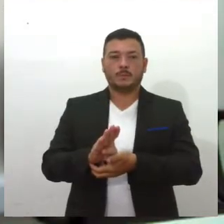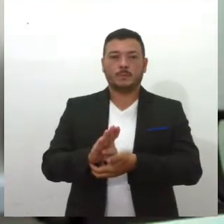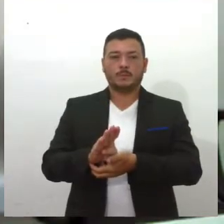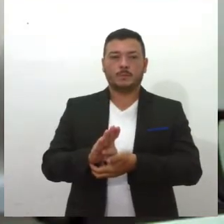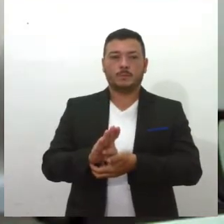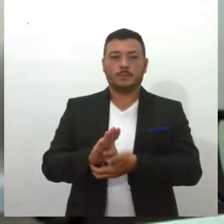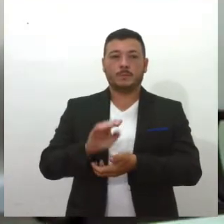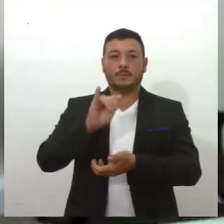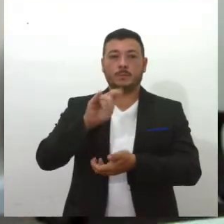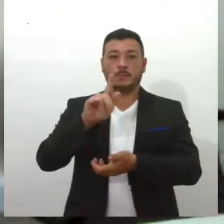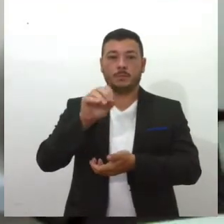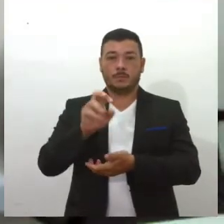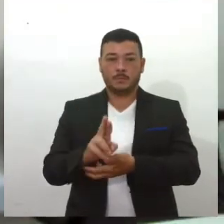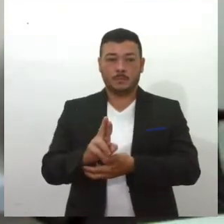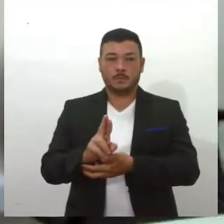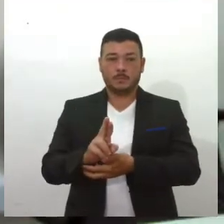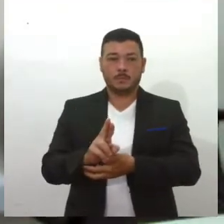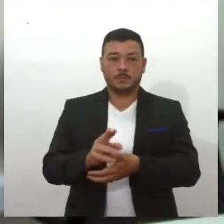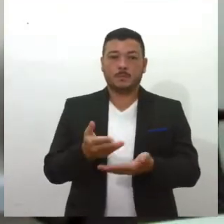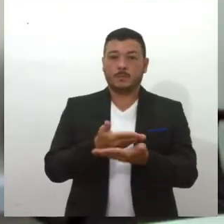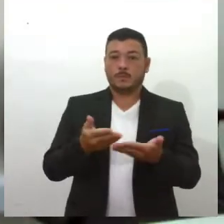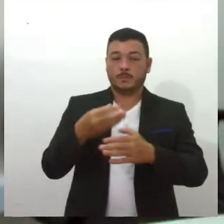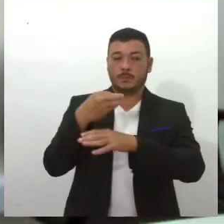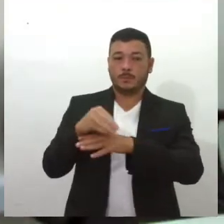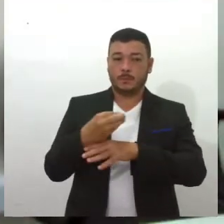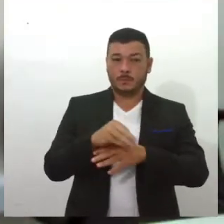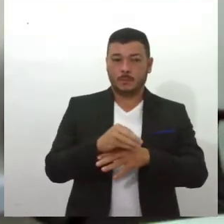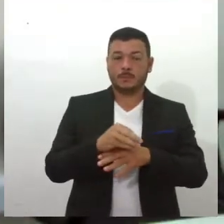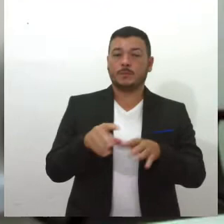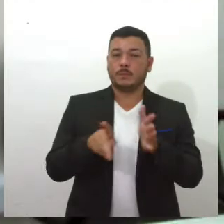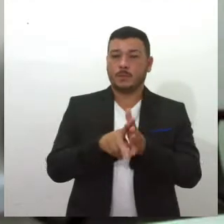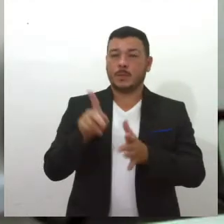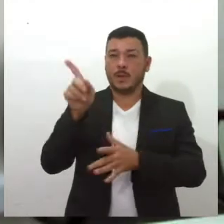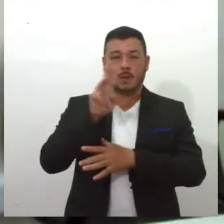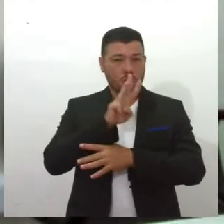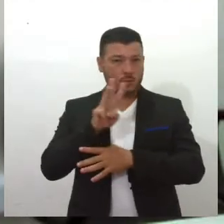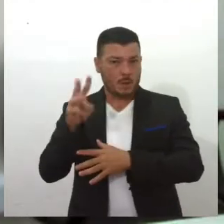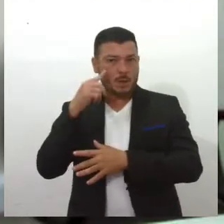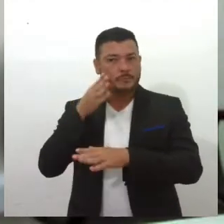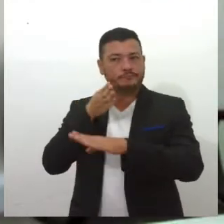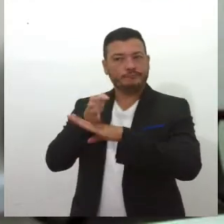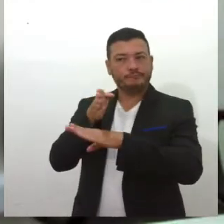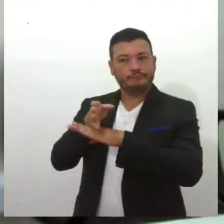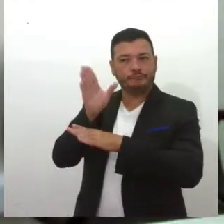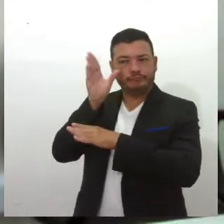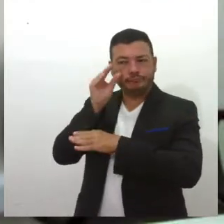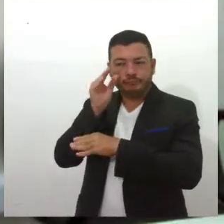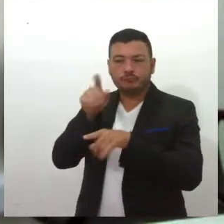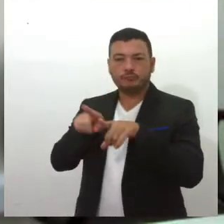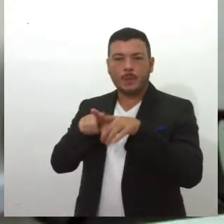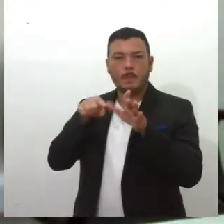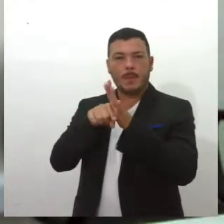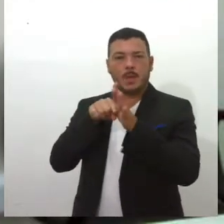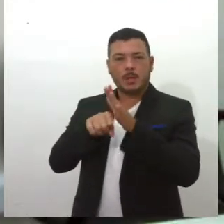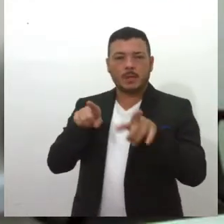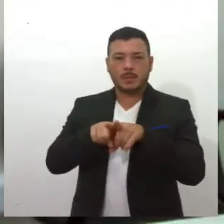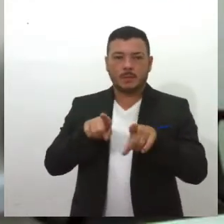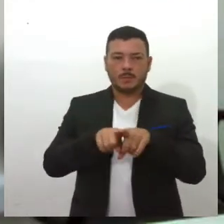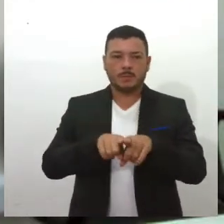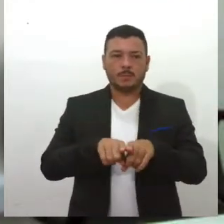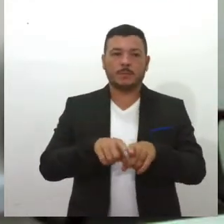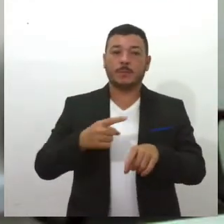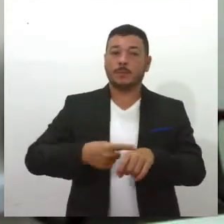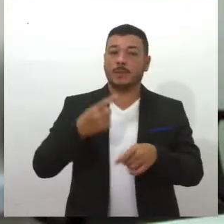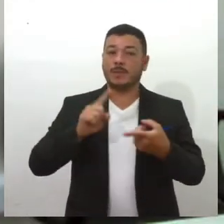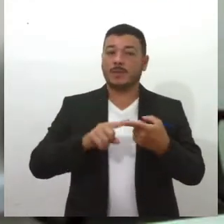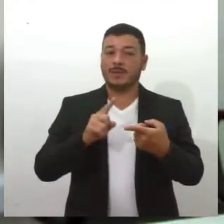o Igor Albuquerque. Então, essas informações estão lá em nosso site, você pode ir lá, dar uma olhadinha, pesquisar. Valquíria, primeiro também,